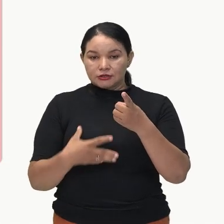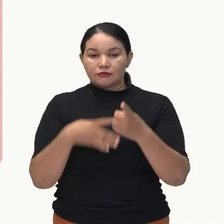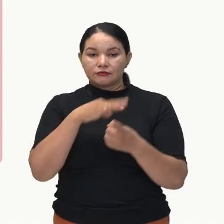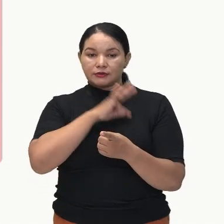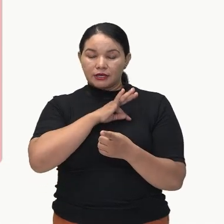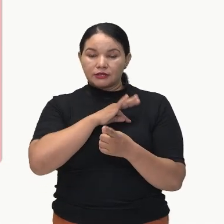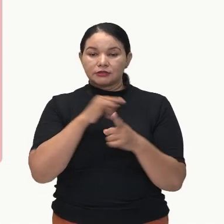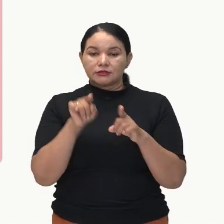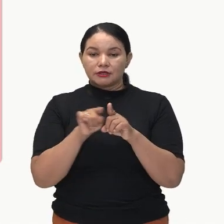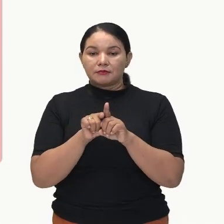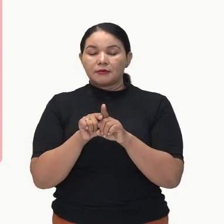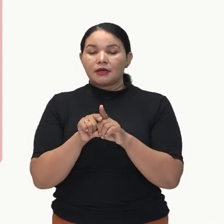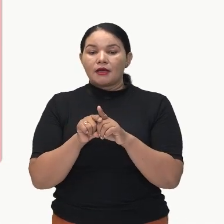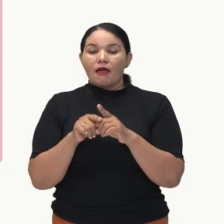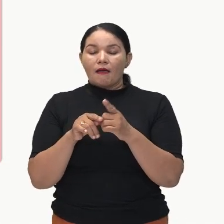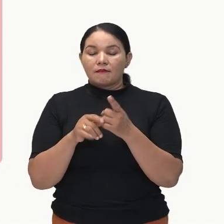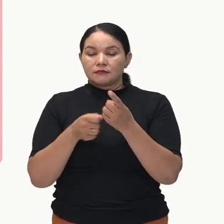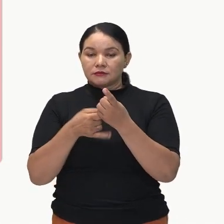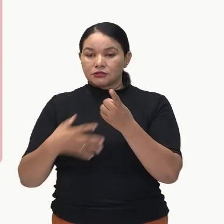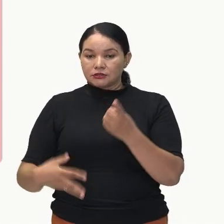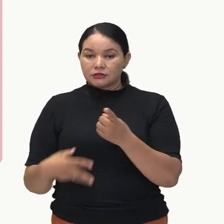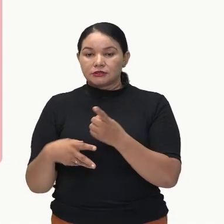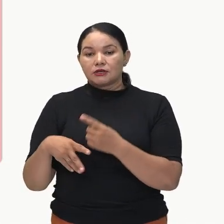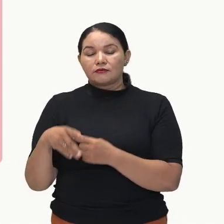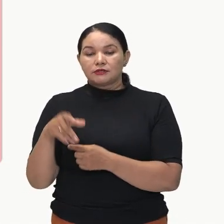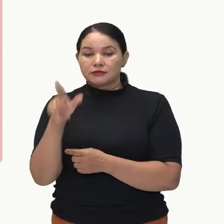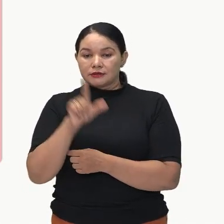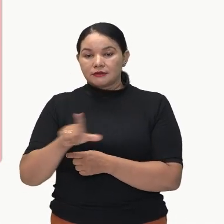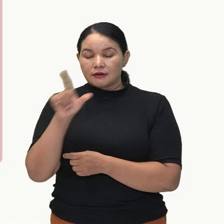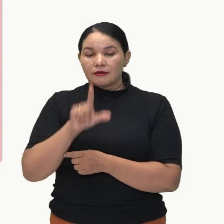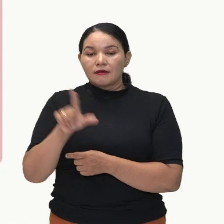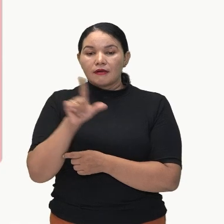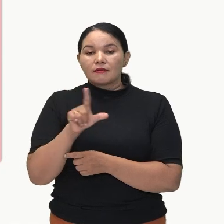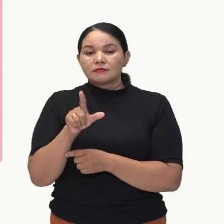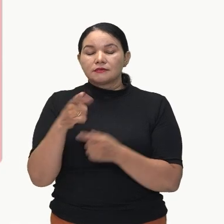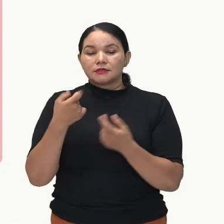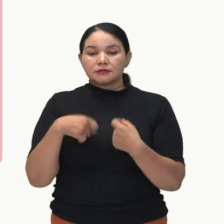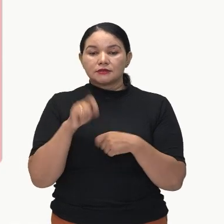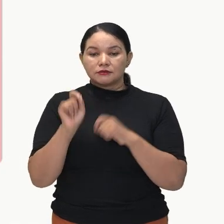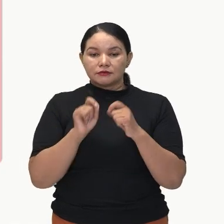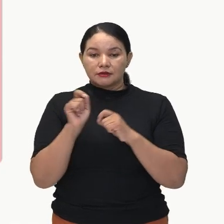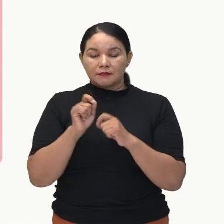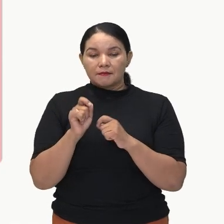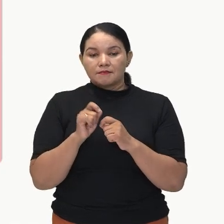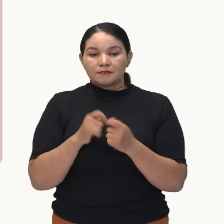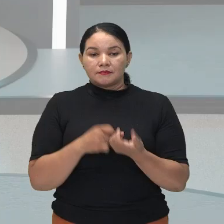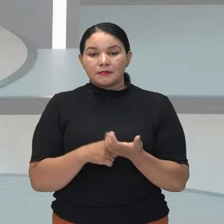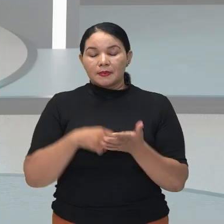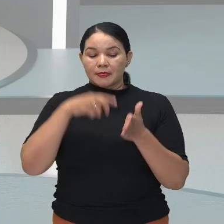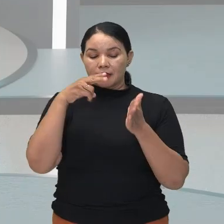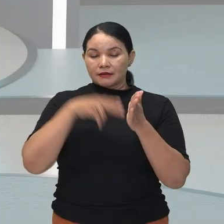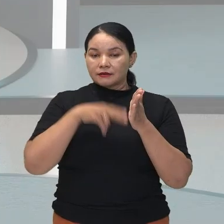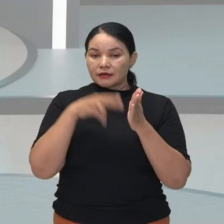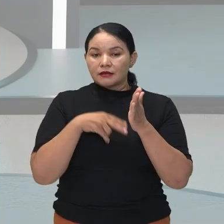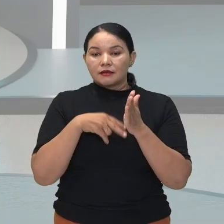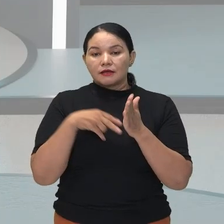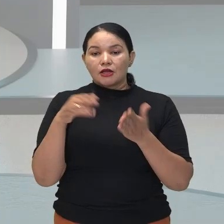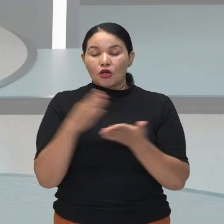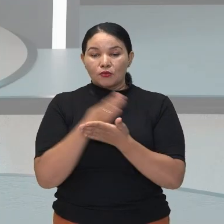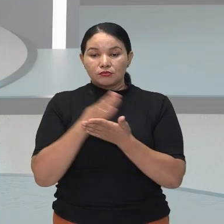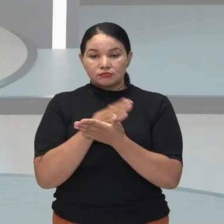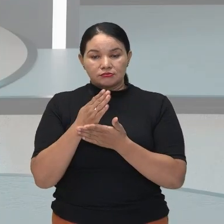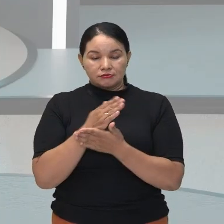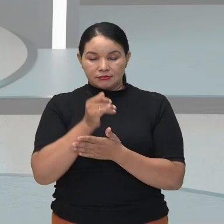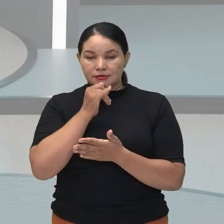técnica e de descrição literária, nós vamos ler alguns textos, alguns